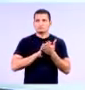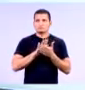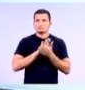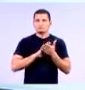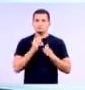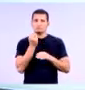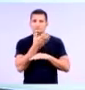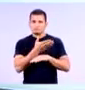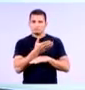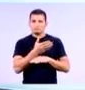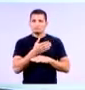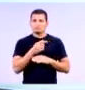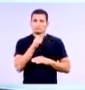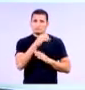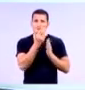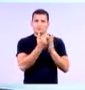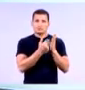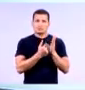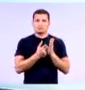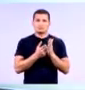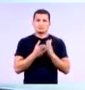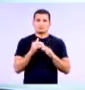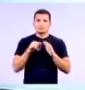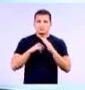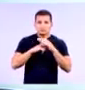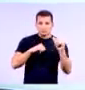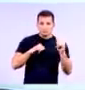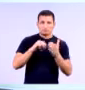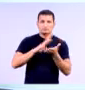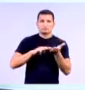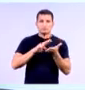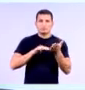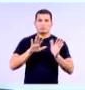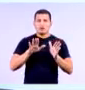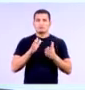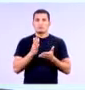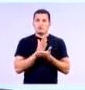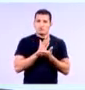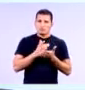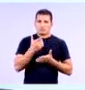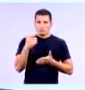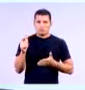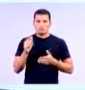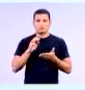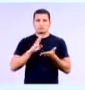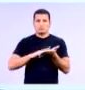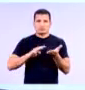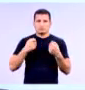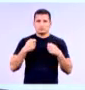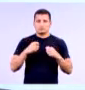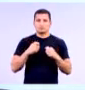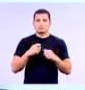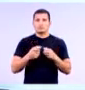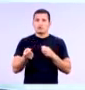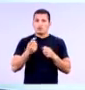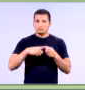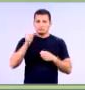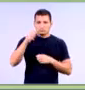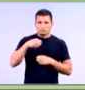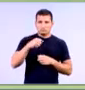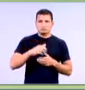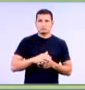de fora, quer dizer, para o programa que chamou o método. Mas alguns outros métodos, gente, precisam retornar sim. Olha o